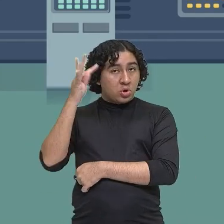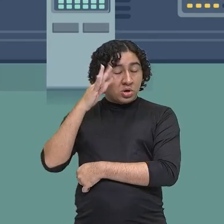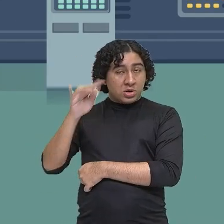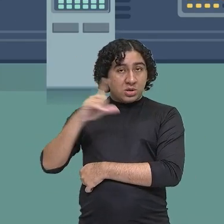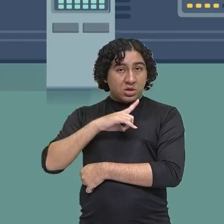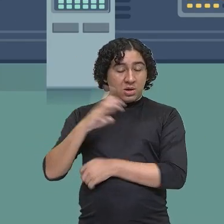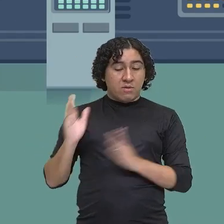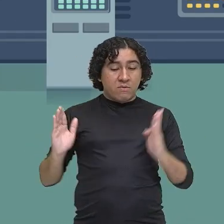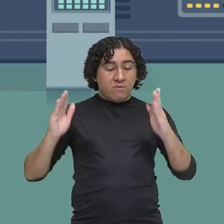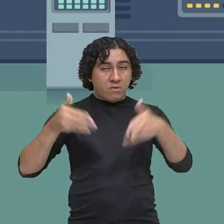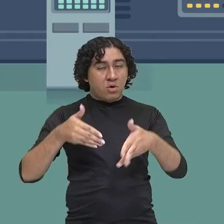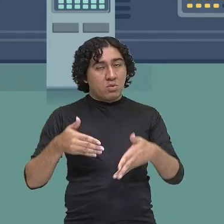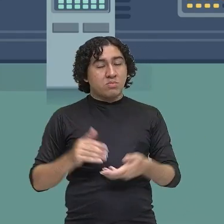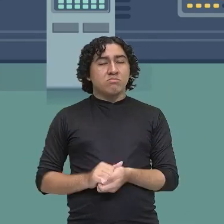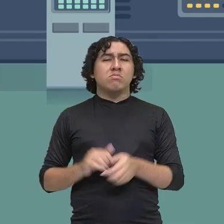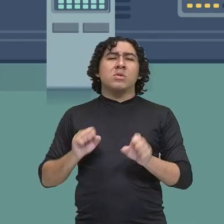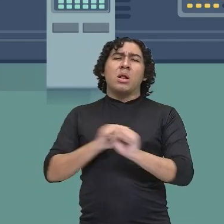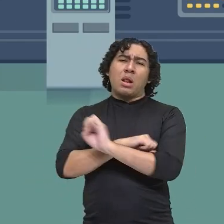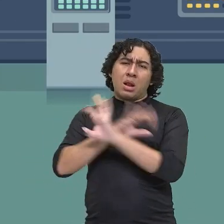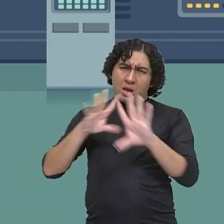envolviam. Claro que existem